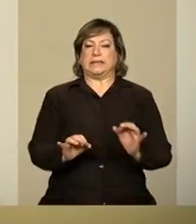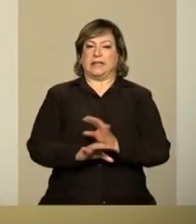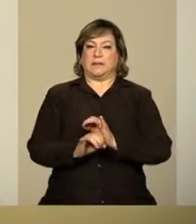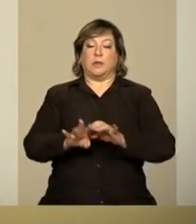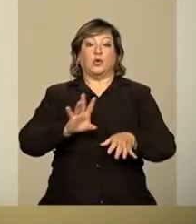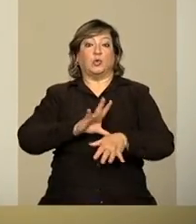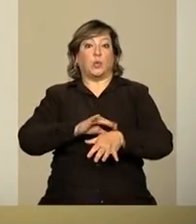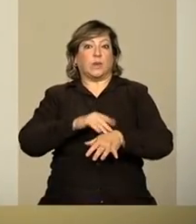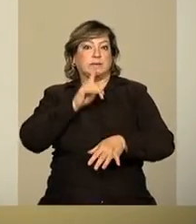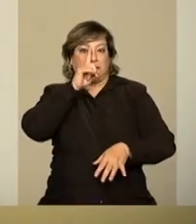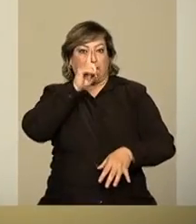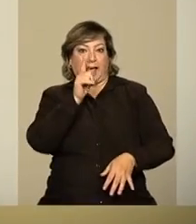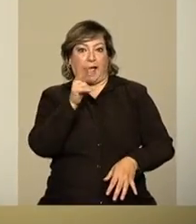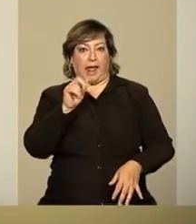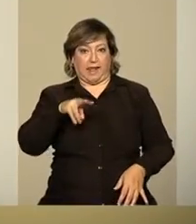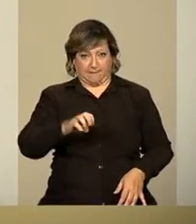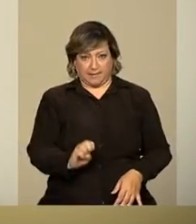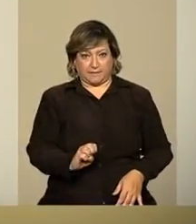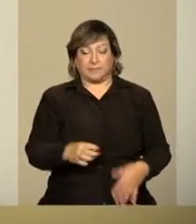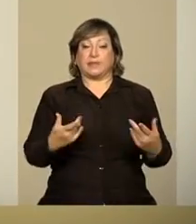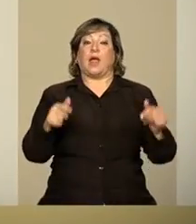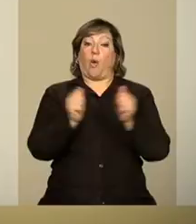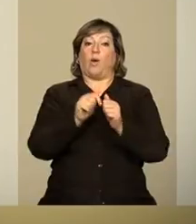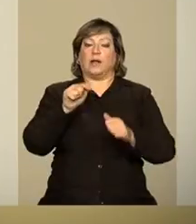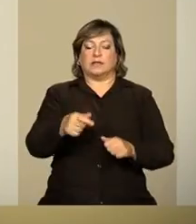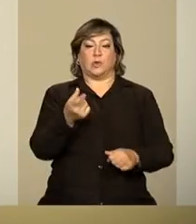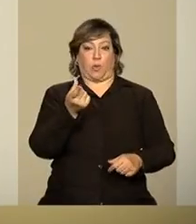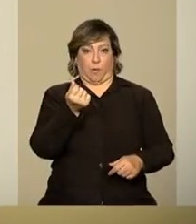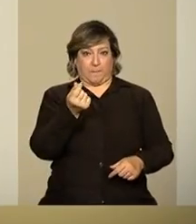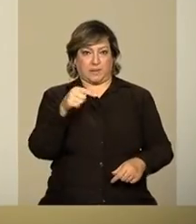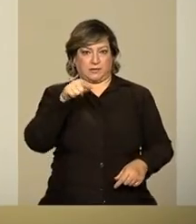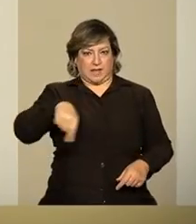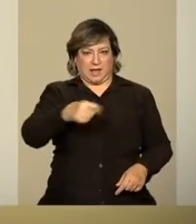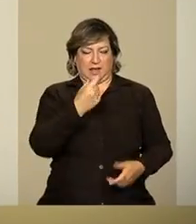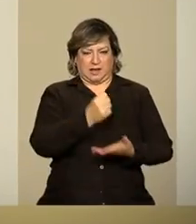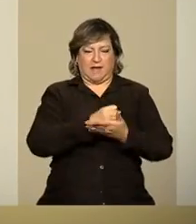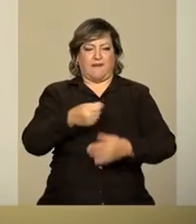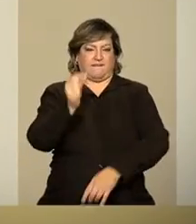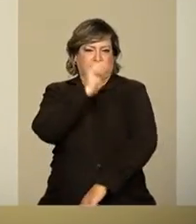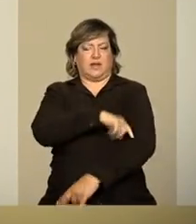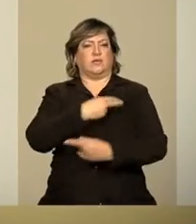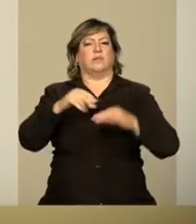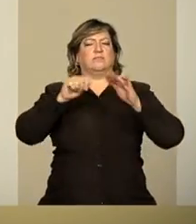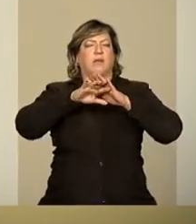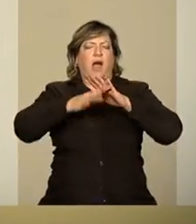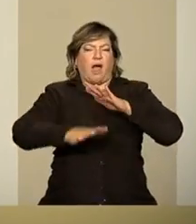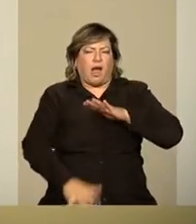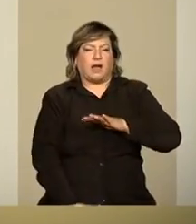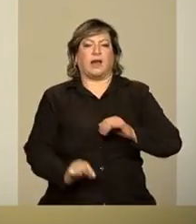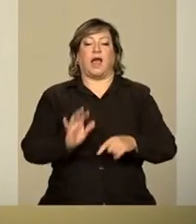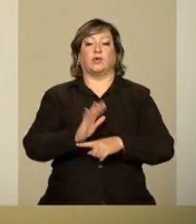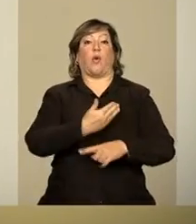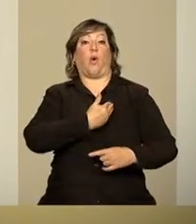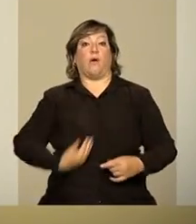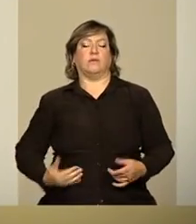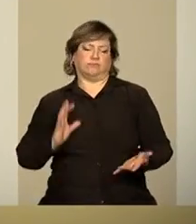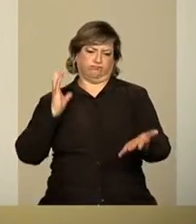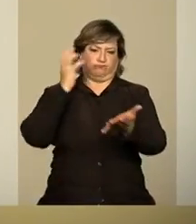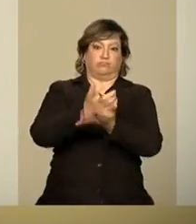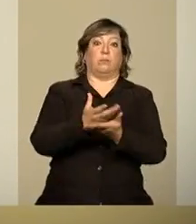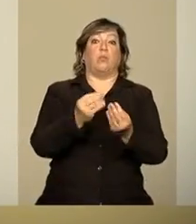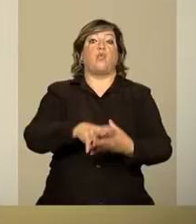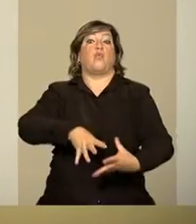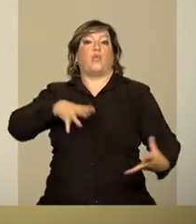de doenças graves com isso os preços desses medicamentos e vacinas caem bastante para o governo que é um grande